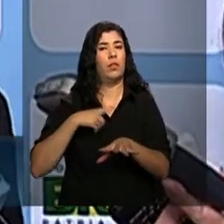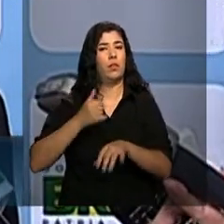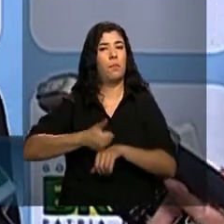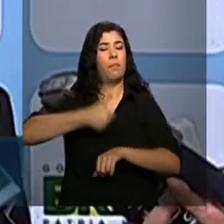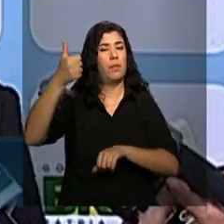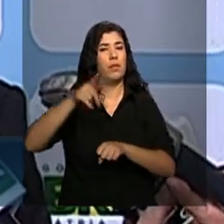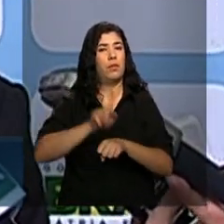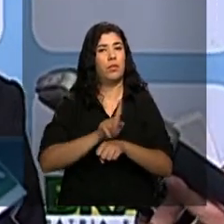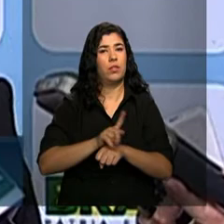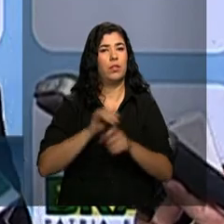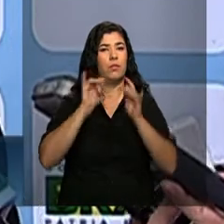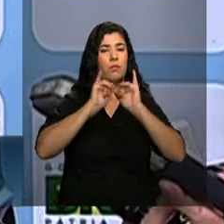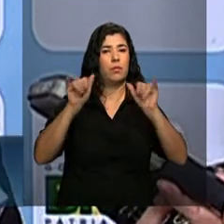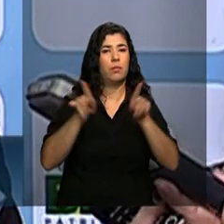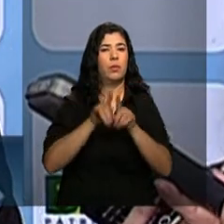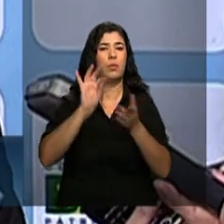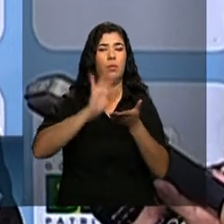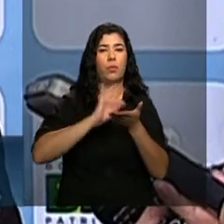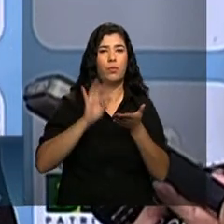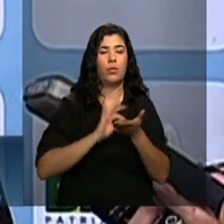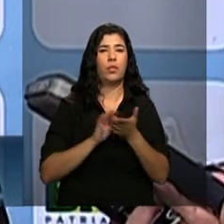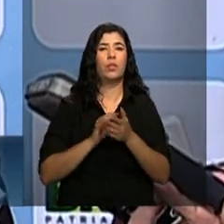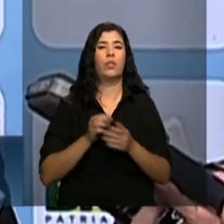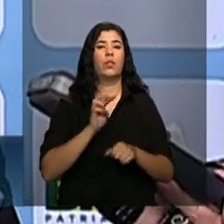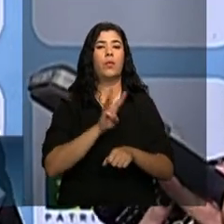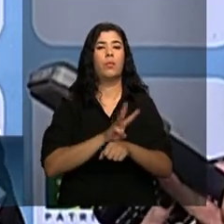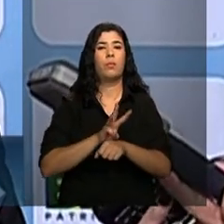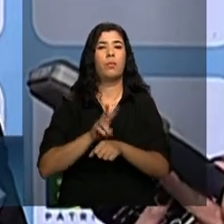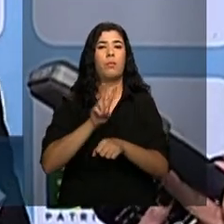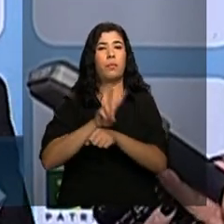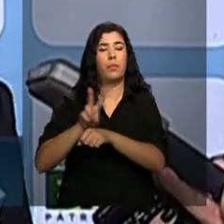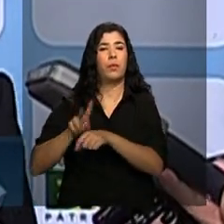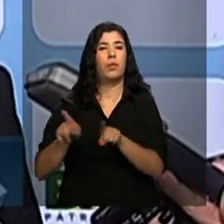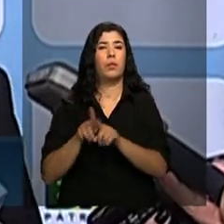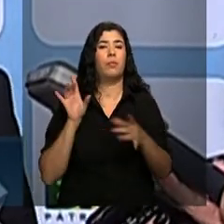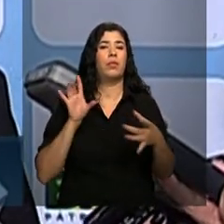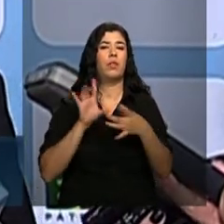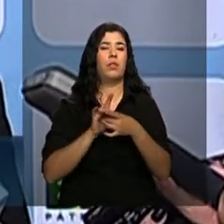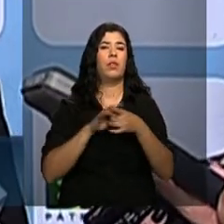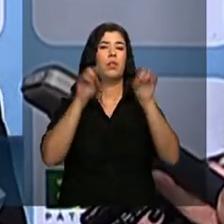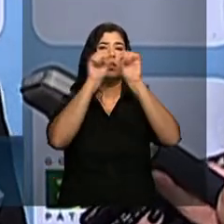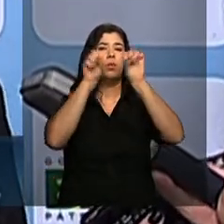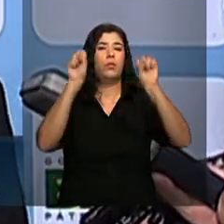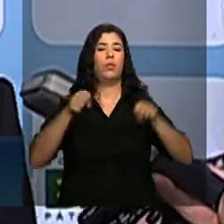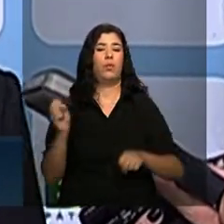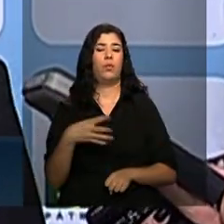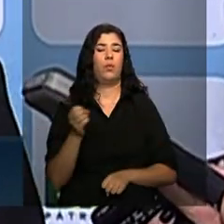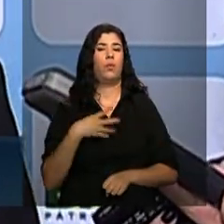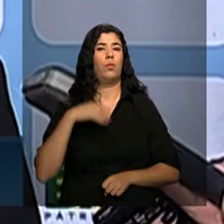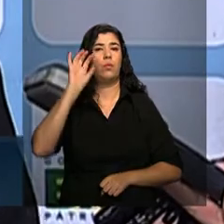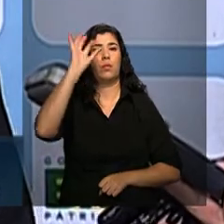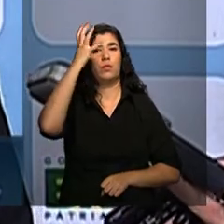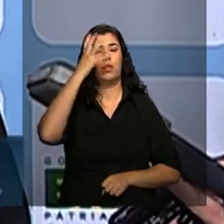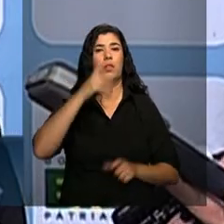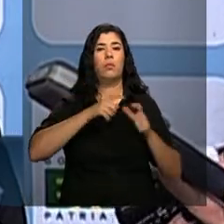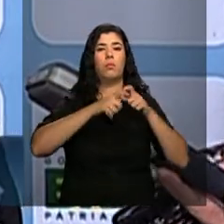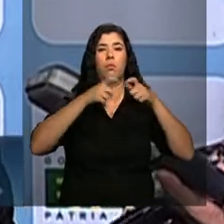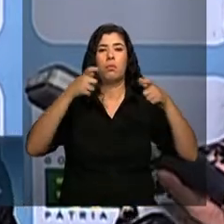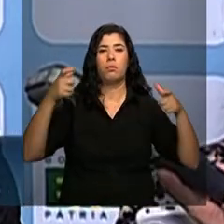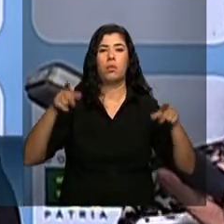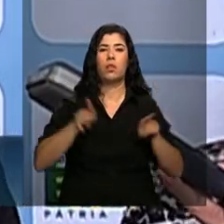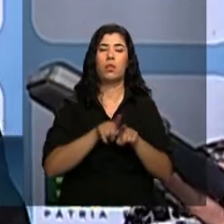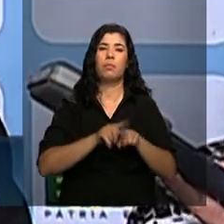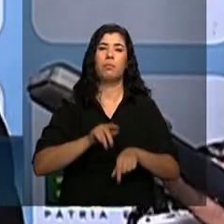da informação, dos registros, do monitoramento e a integração de sistemas que são decisivos para ampliar ainda